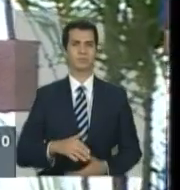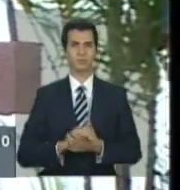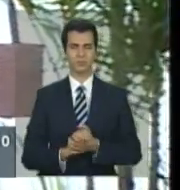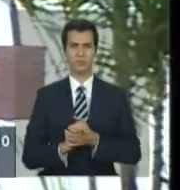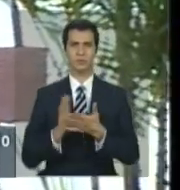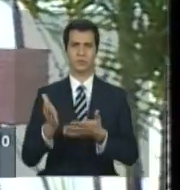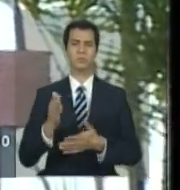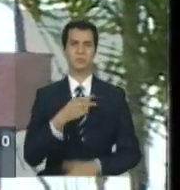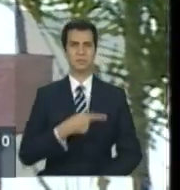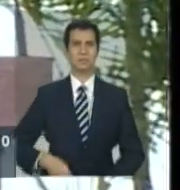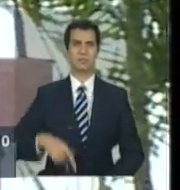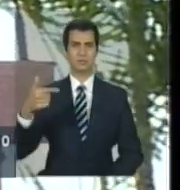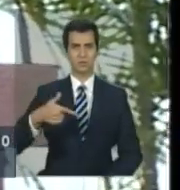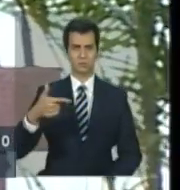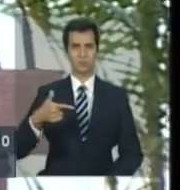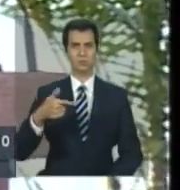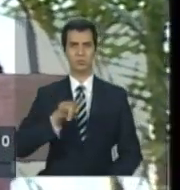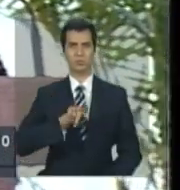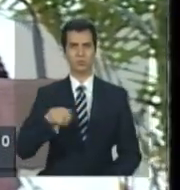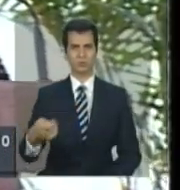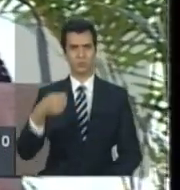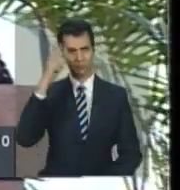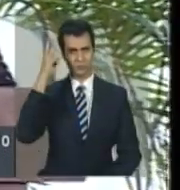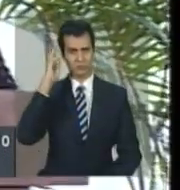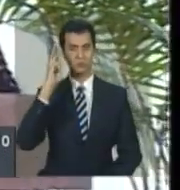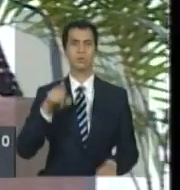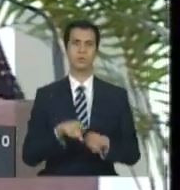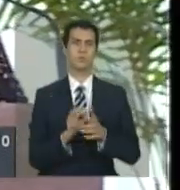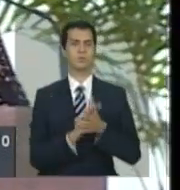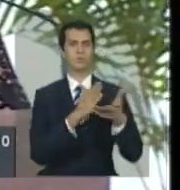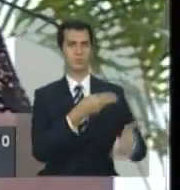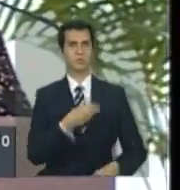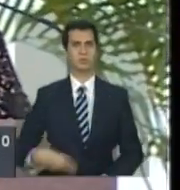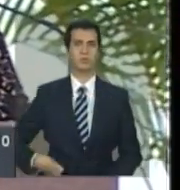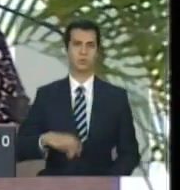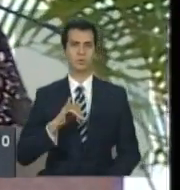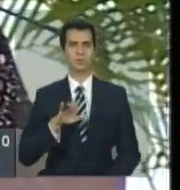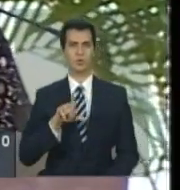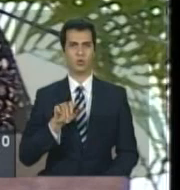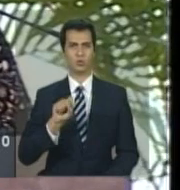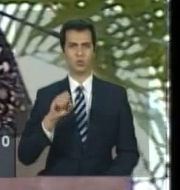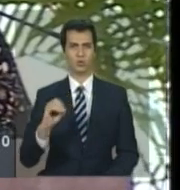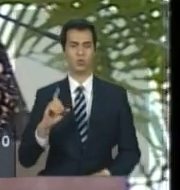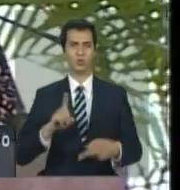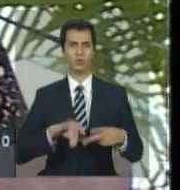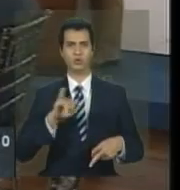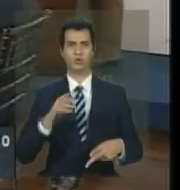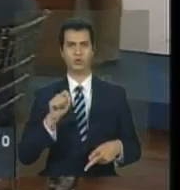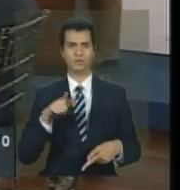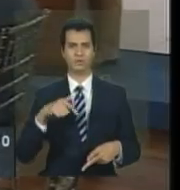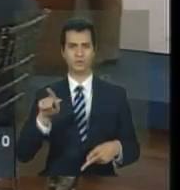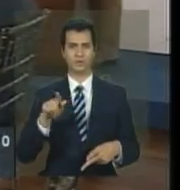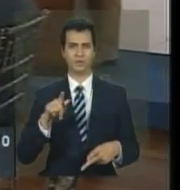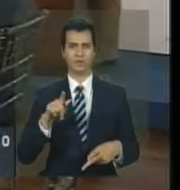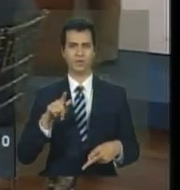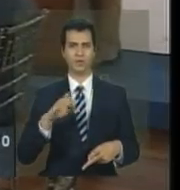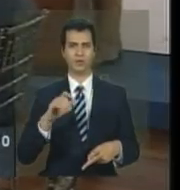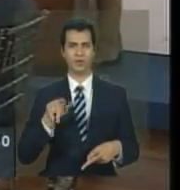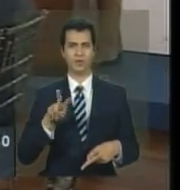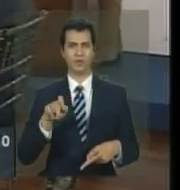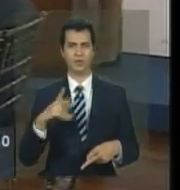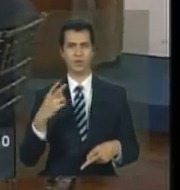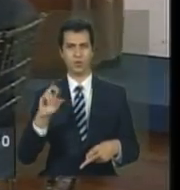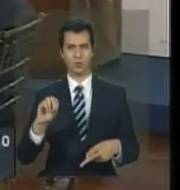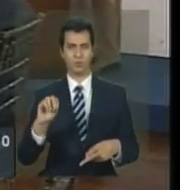República, senhores ministros de Estado, Celso Amorim da Defesa, José Elito Carvalho Siqueira, do Gabinete